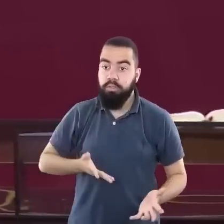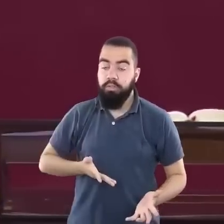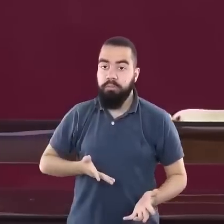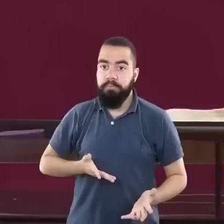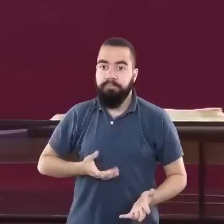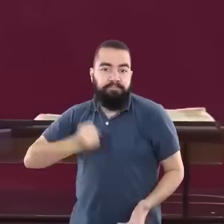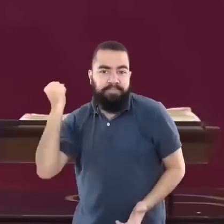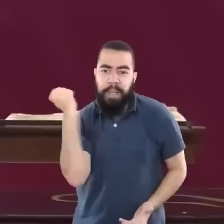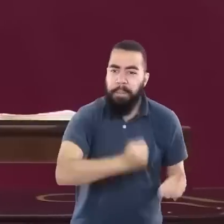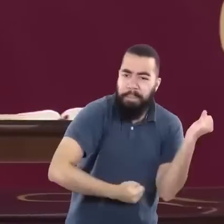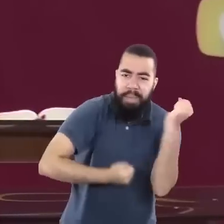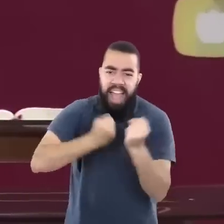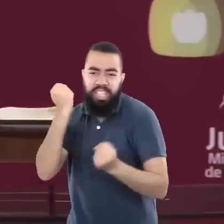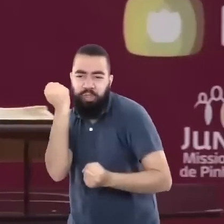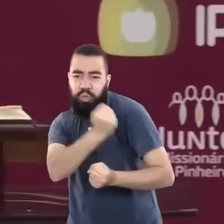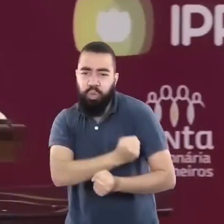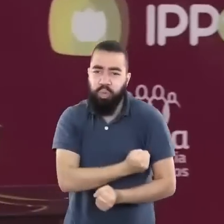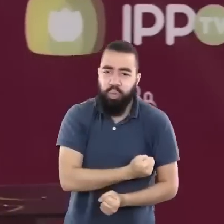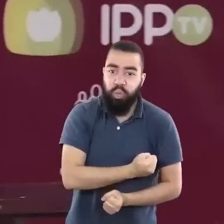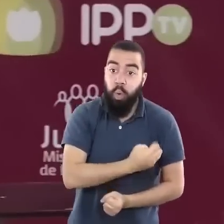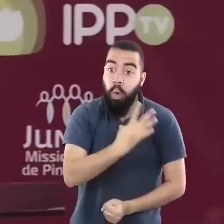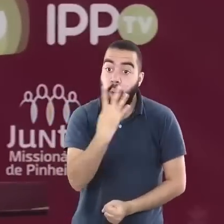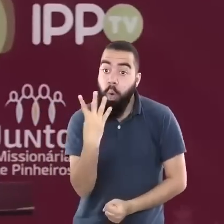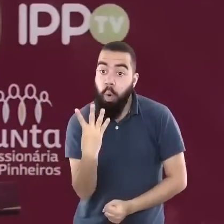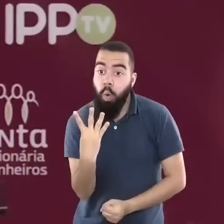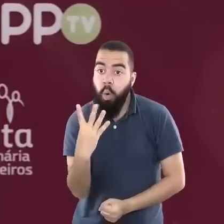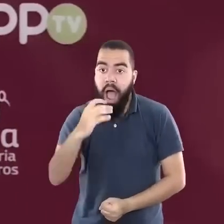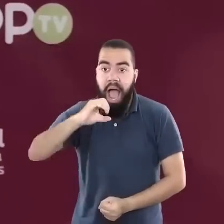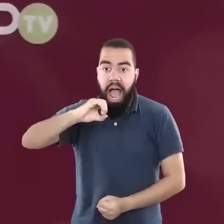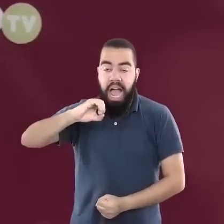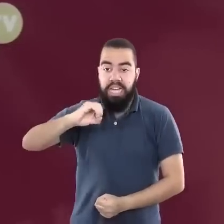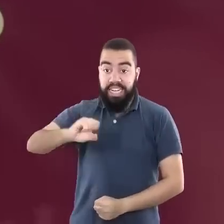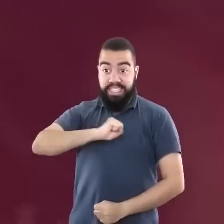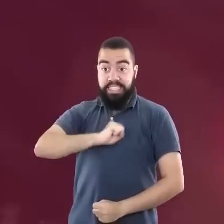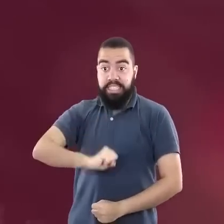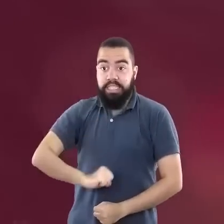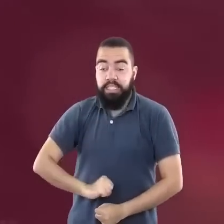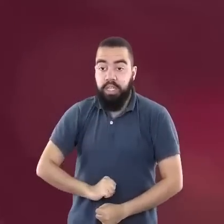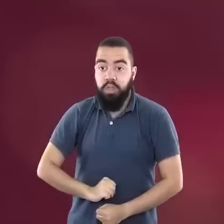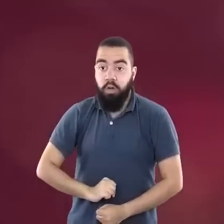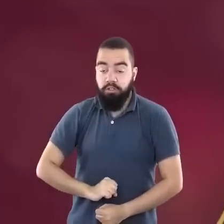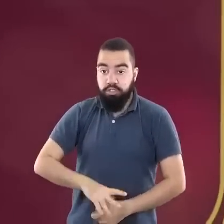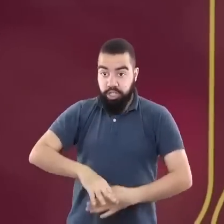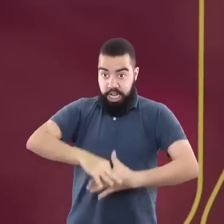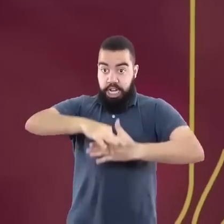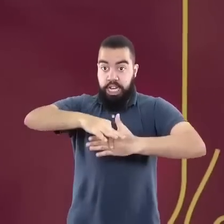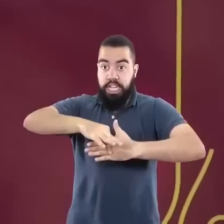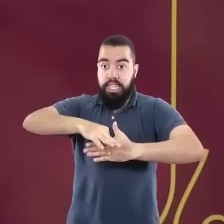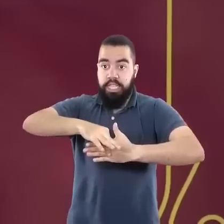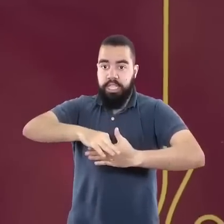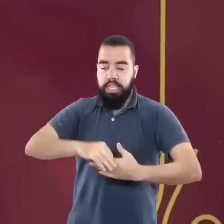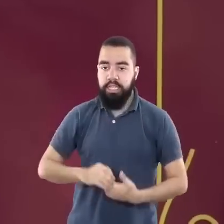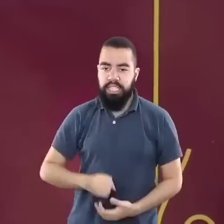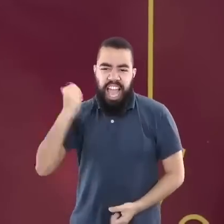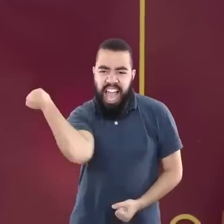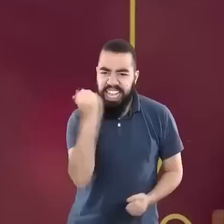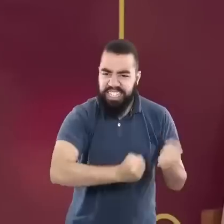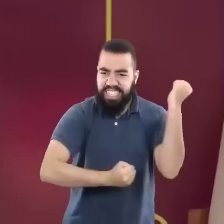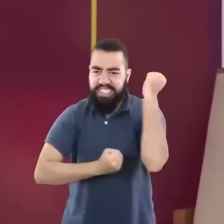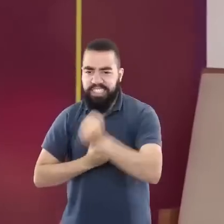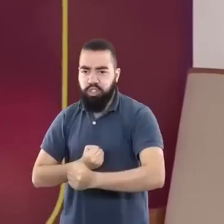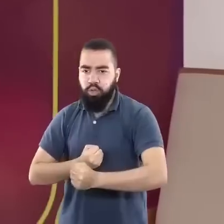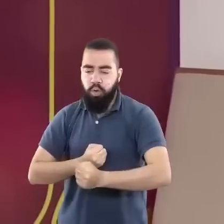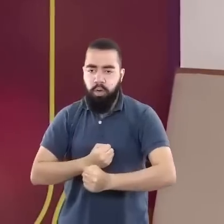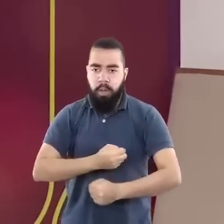que já havia matado 40 membros do sinédrio que já havia assassinado boa